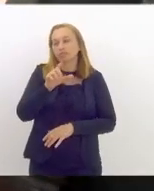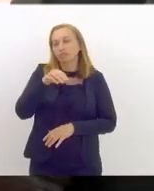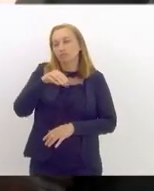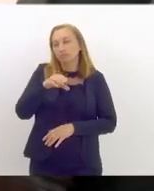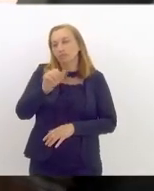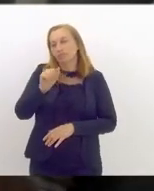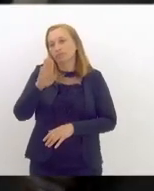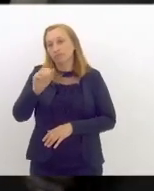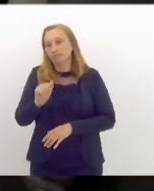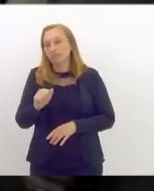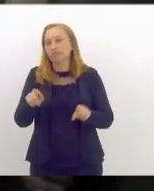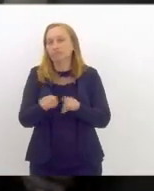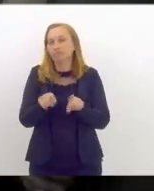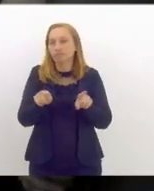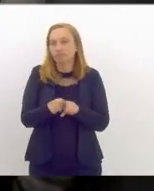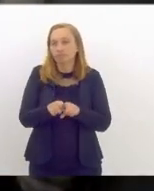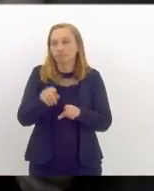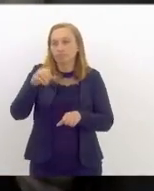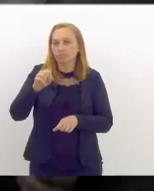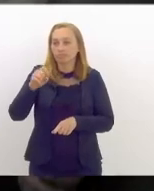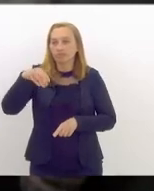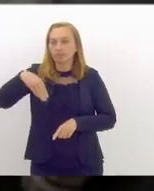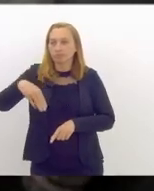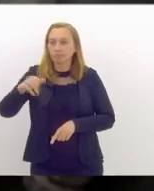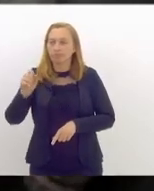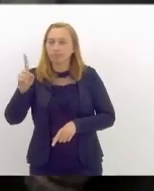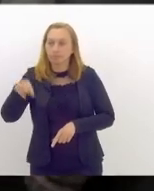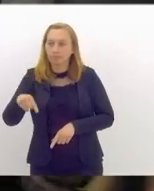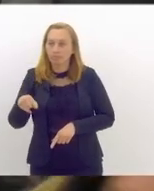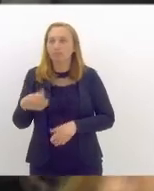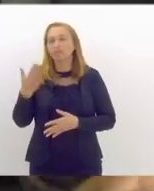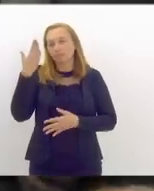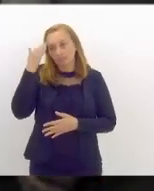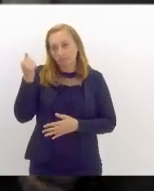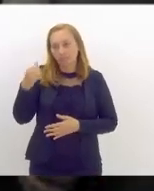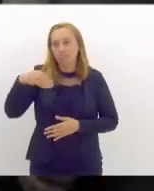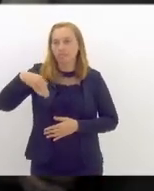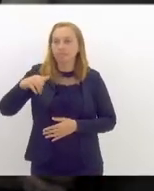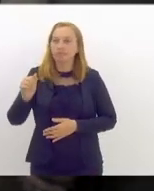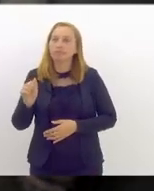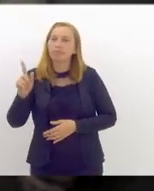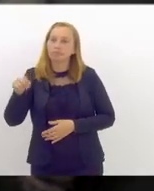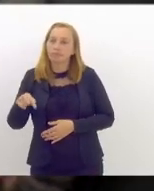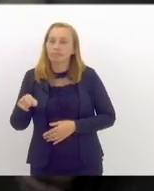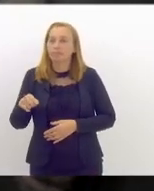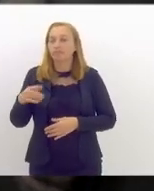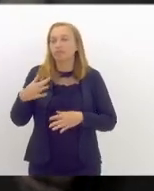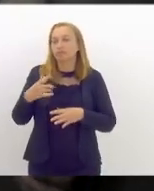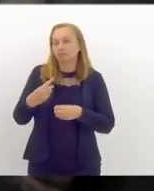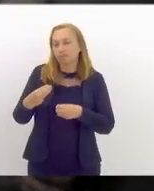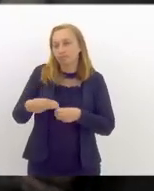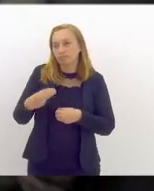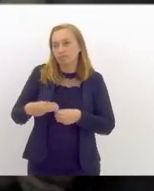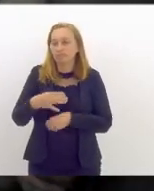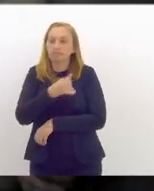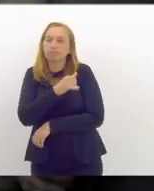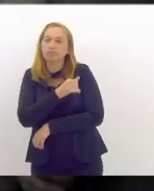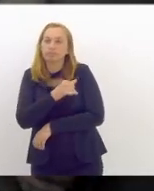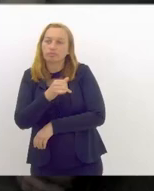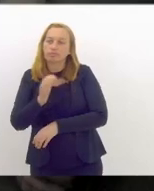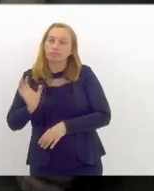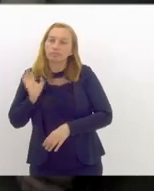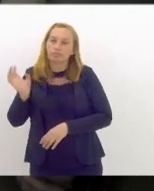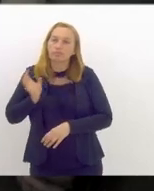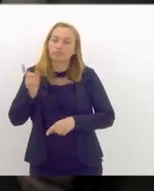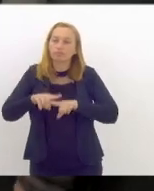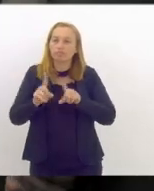mediante parecer da ccj dando redação final se for possível você tem que Macaé é um município rico mas Arraial do Cabo tenho certeza que vai